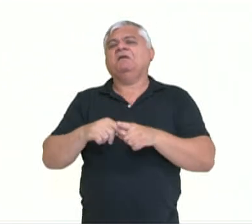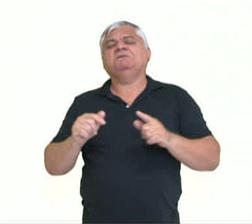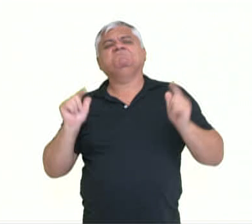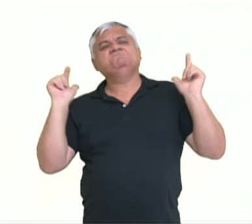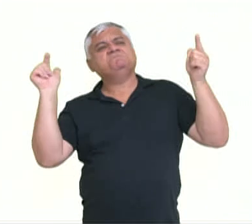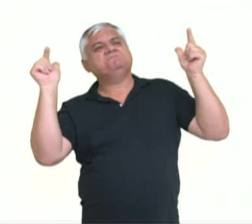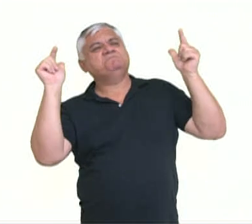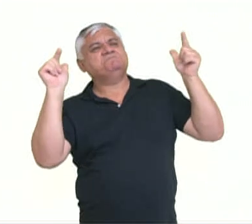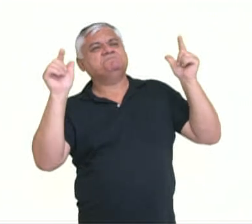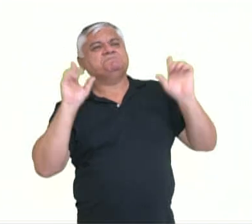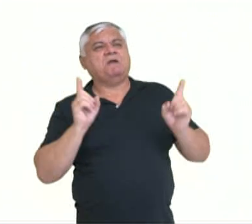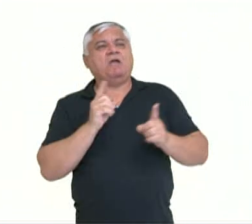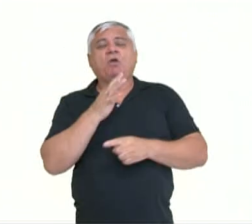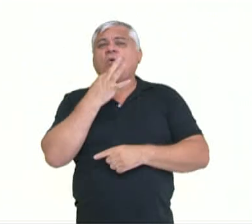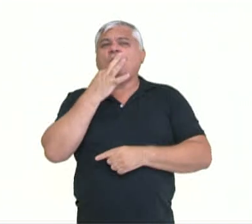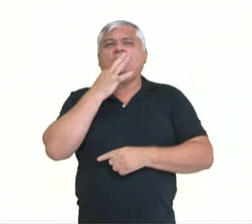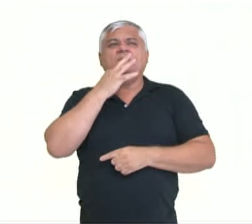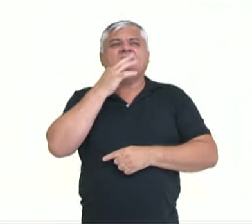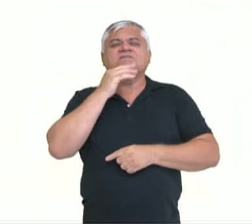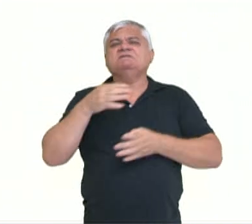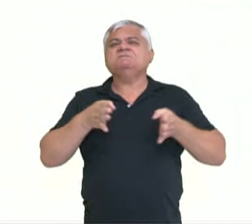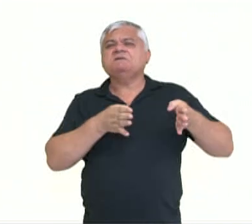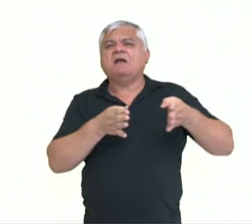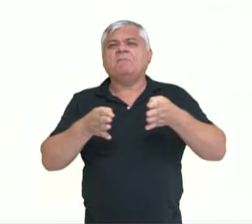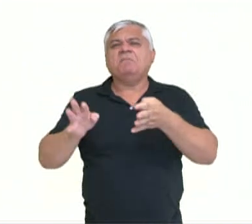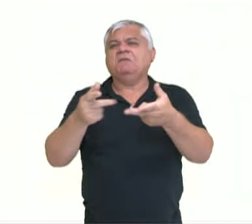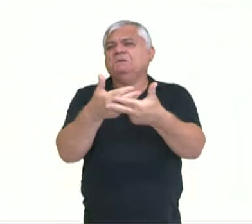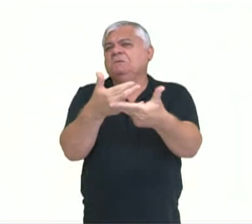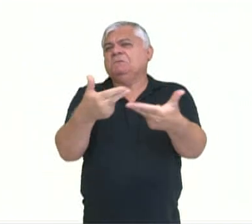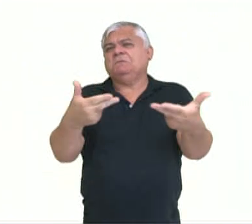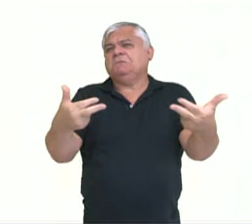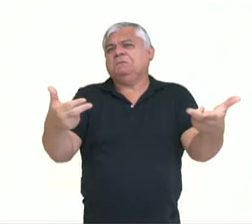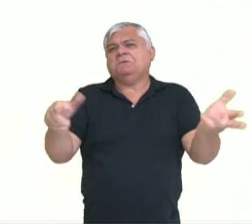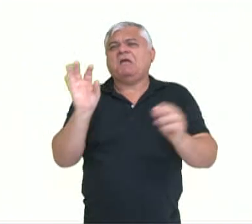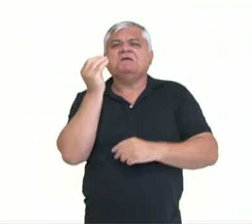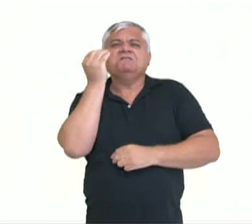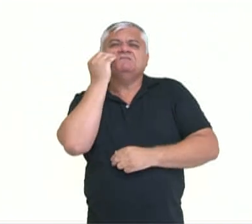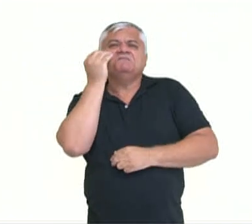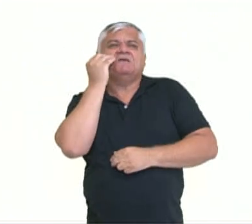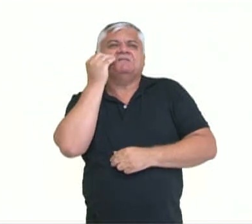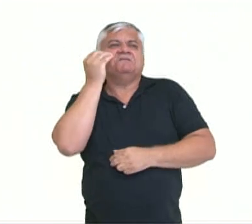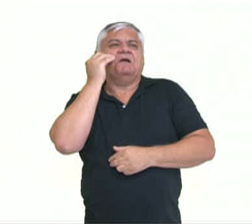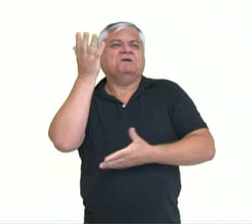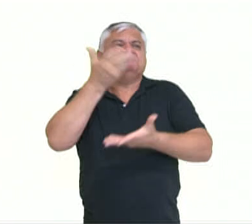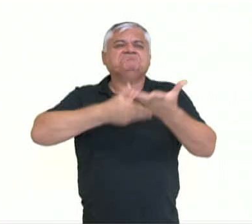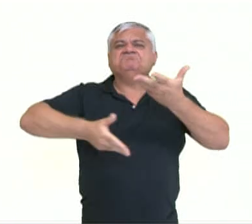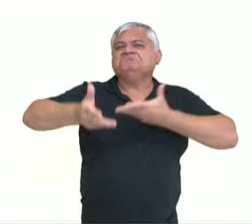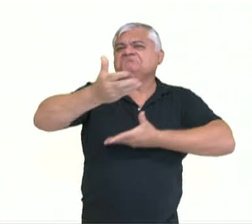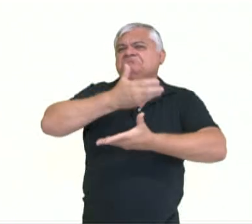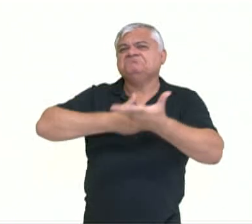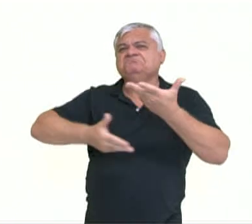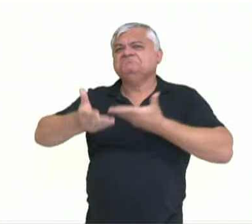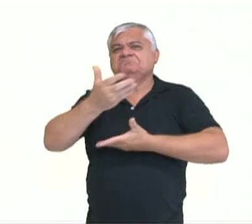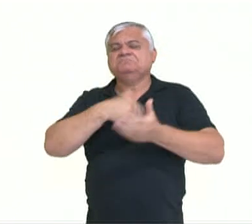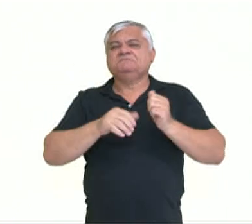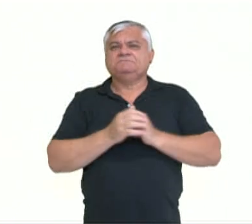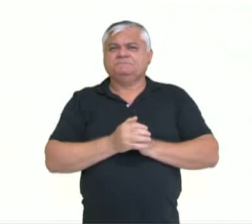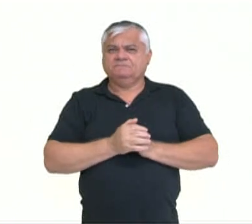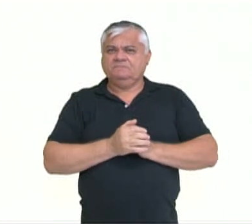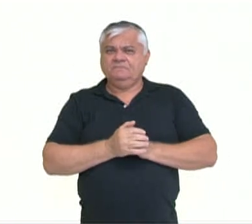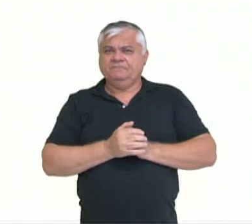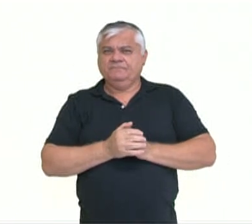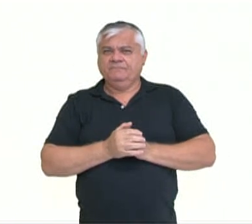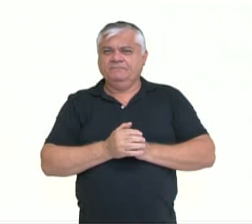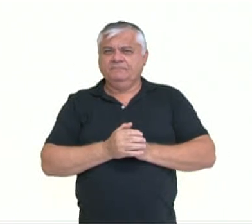ramas, recorriendo caminos, es intentar cambiar. Vamos pensar um pouquinho a